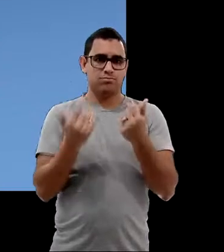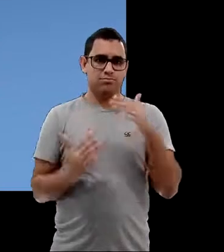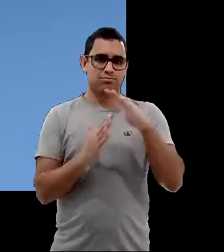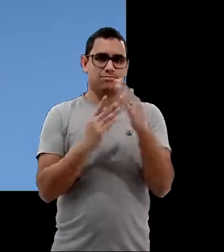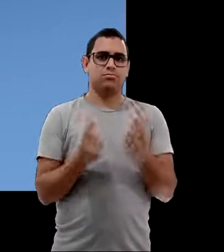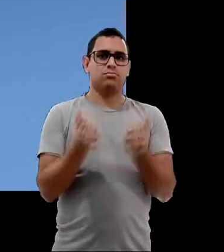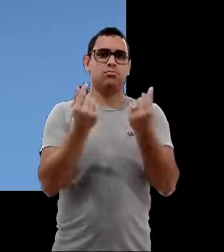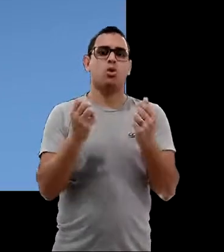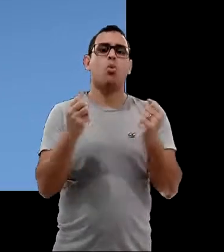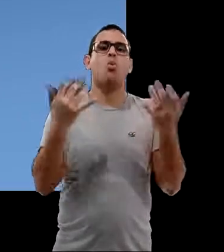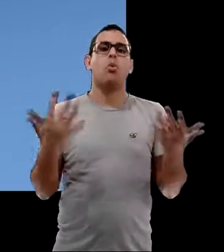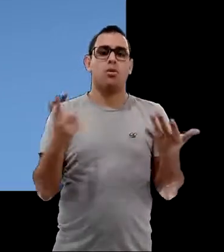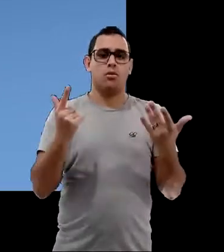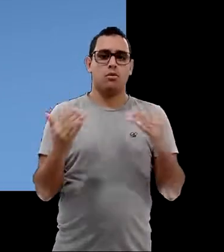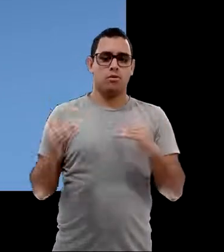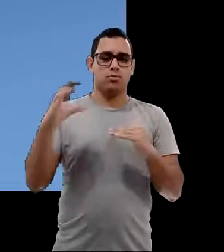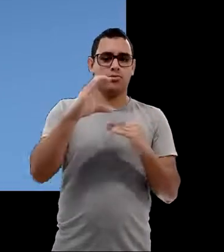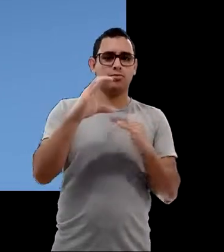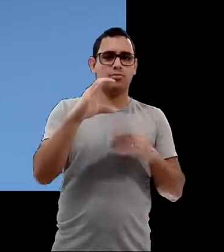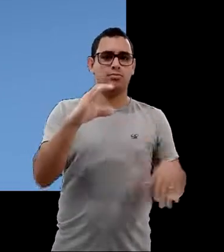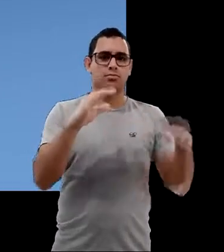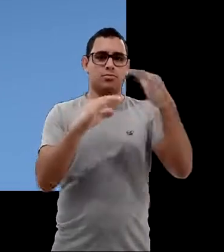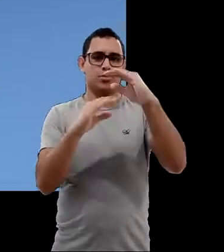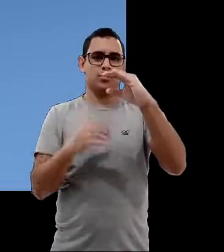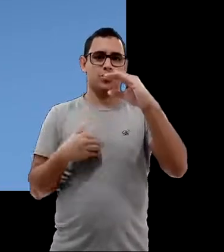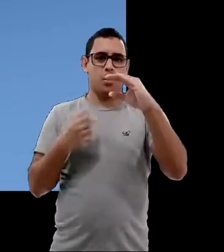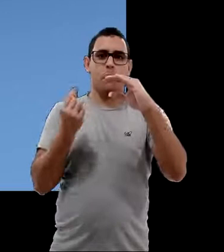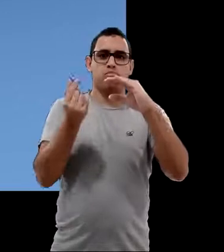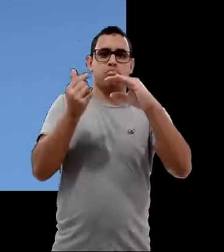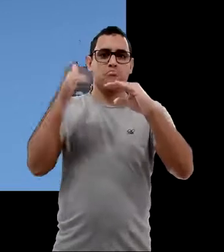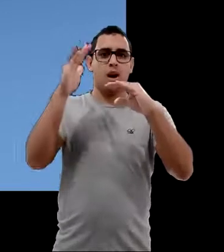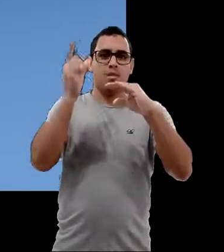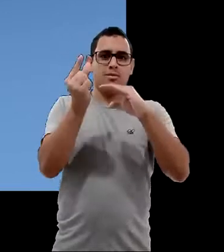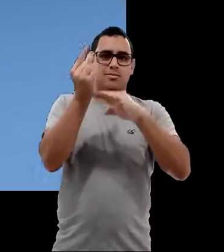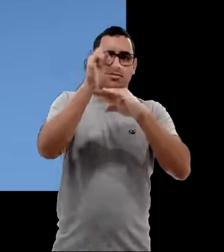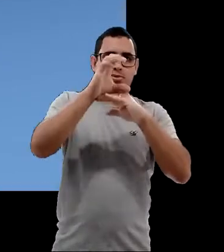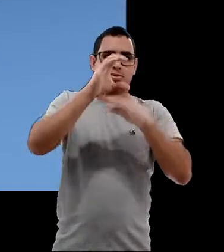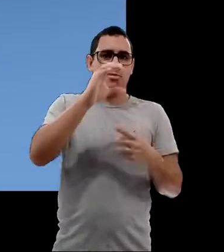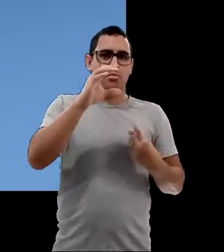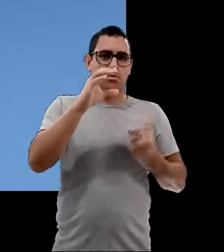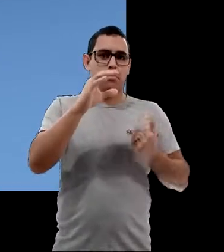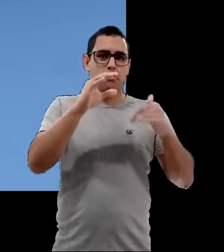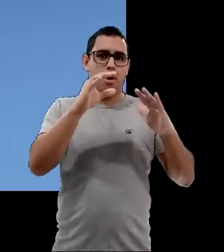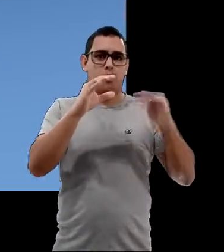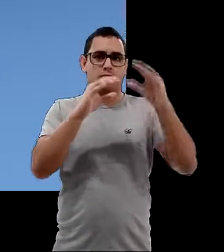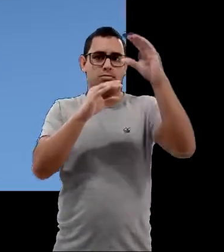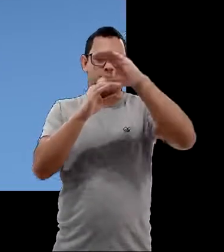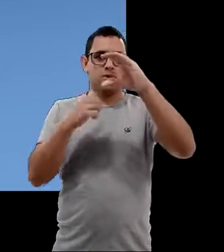seu dinheiro, suas posses, vão se superpondo um ao outro hierarquicamente, ou seja, vai